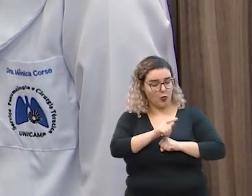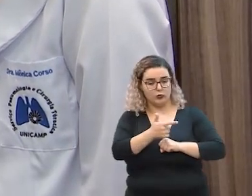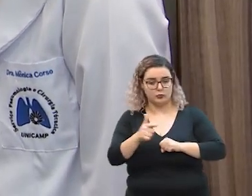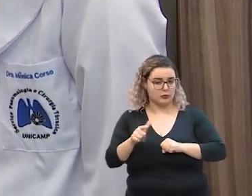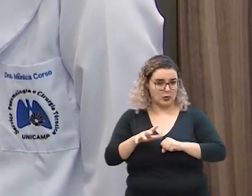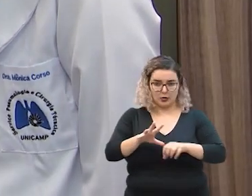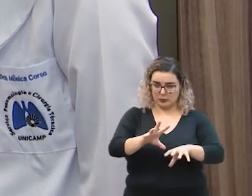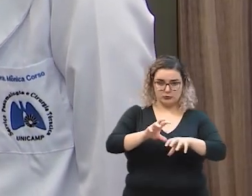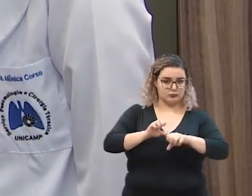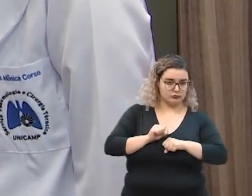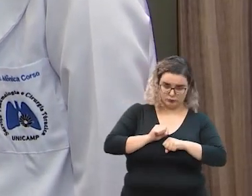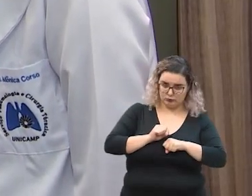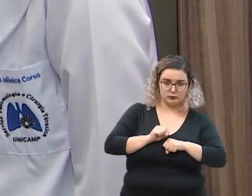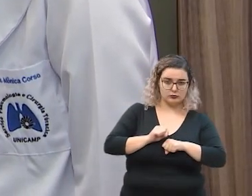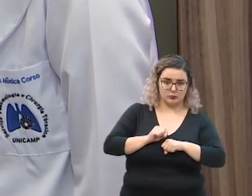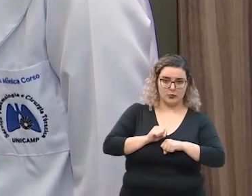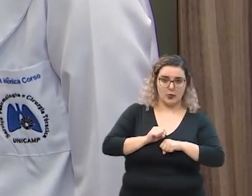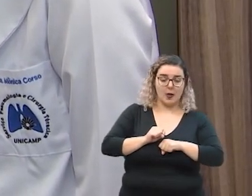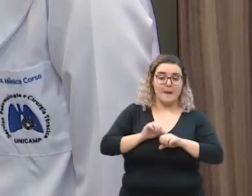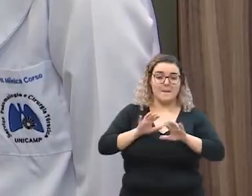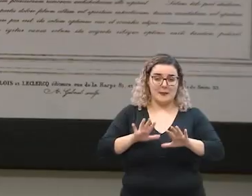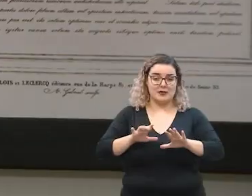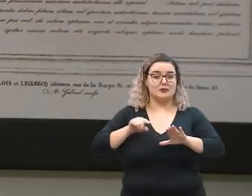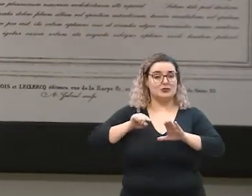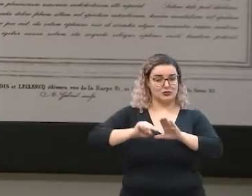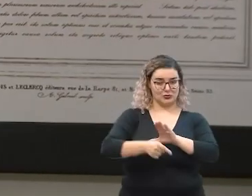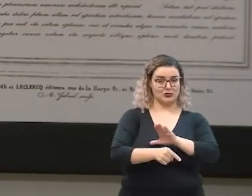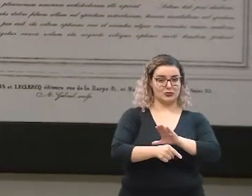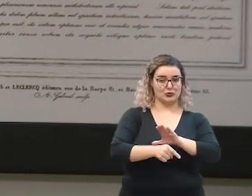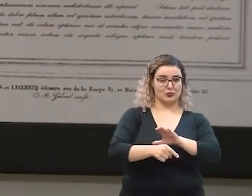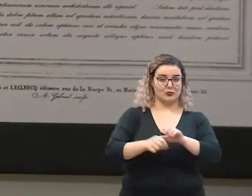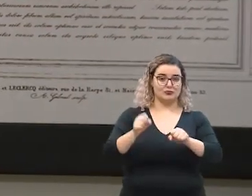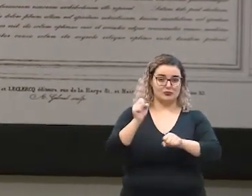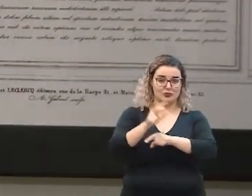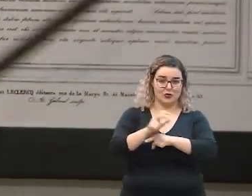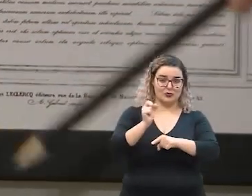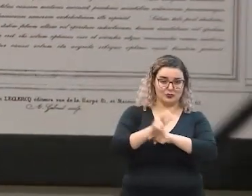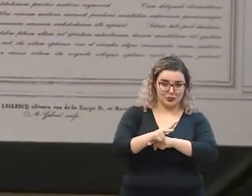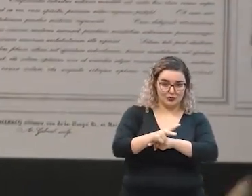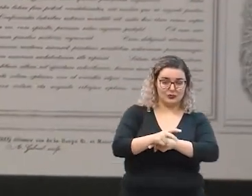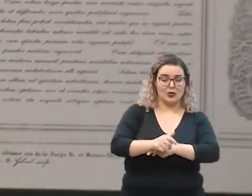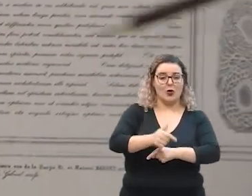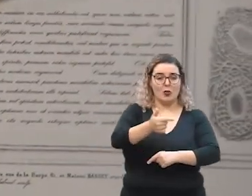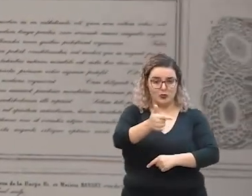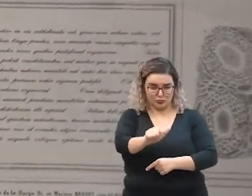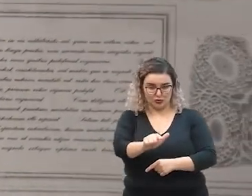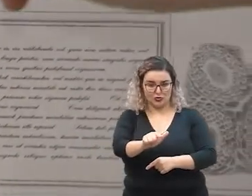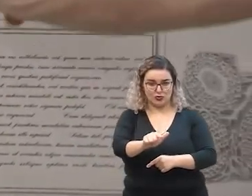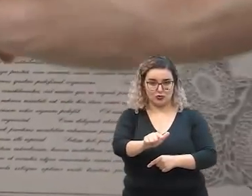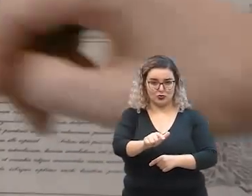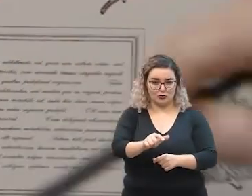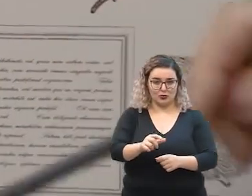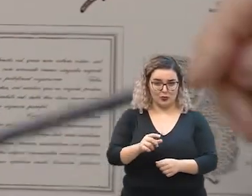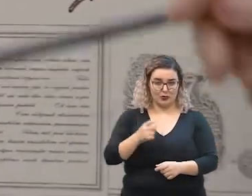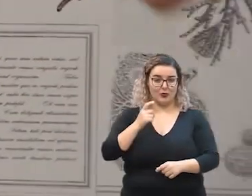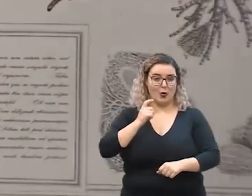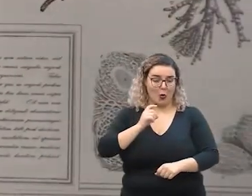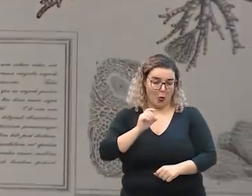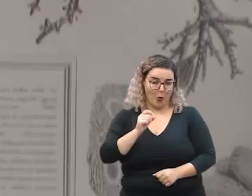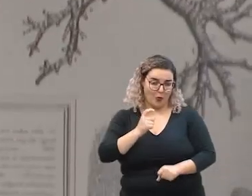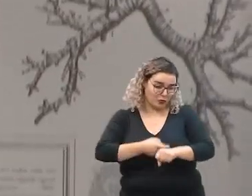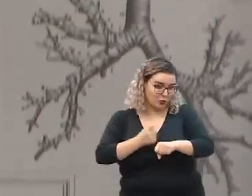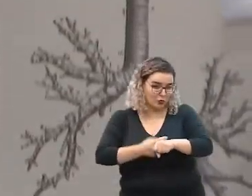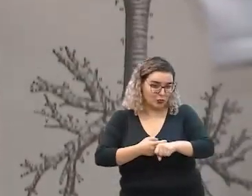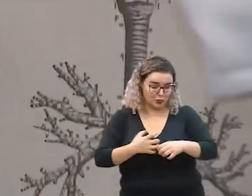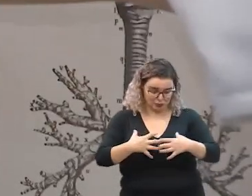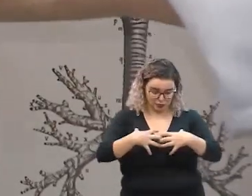conta do tamanho da agressividade do vírus, cuja defesa enrijece o tecido das paredes pulmonares.